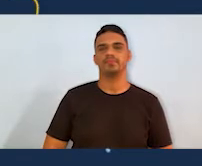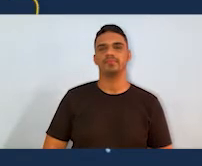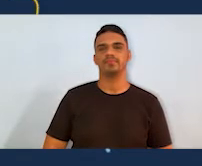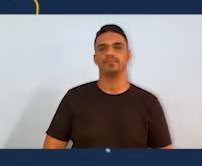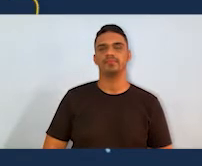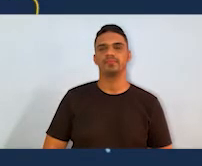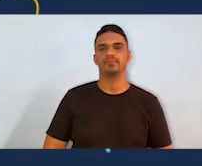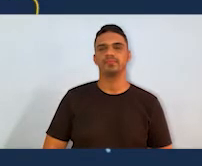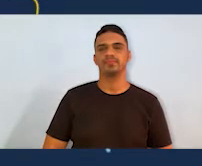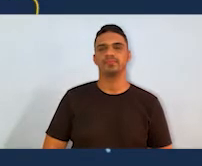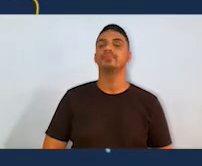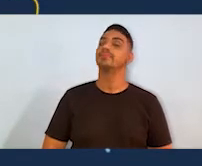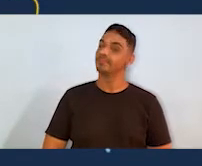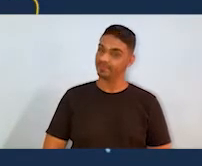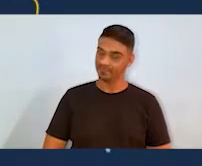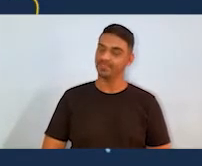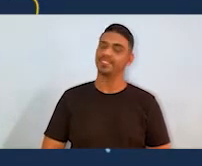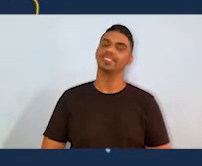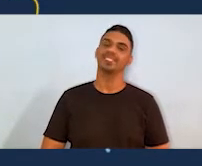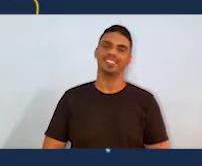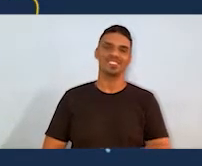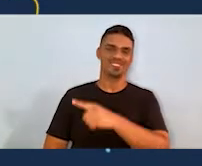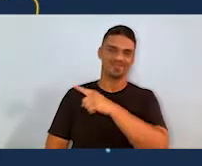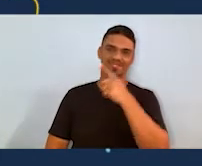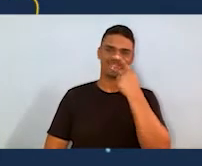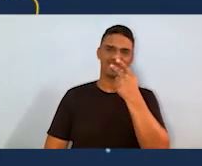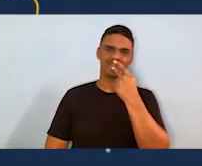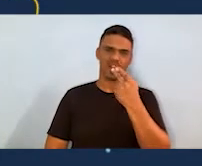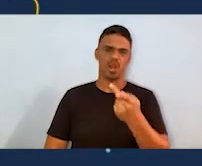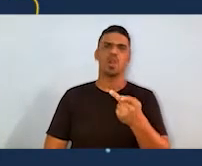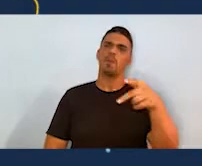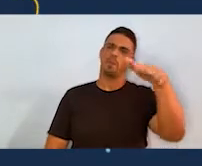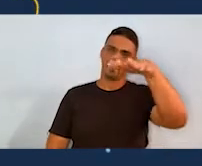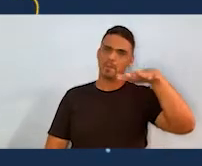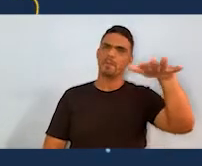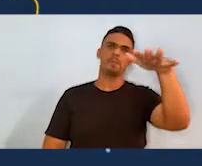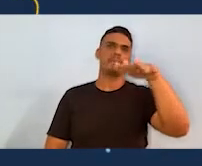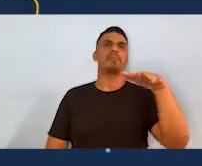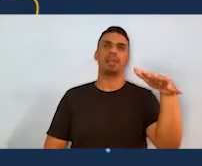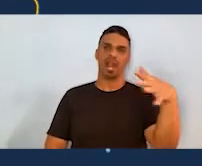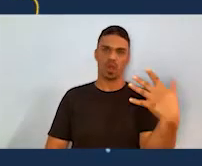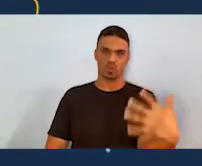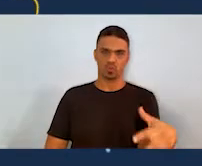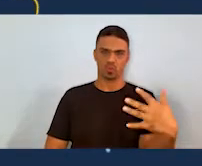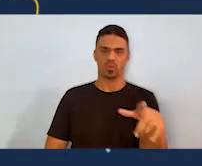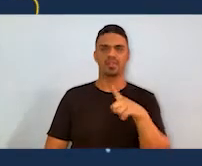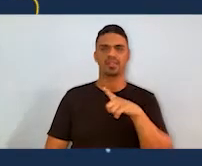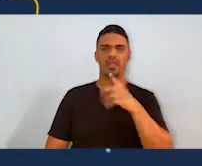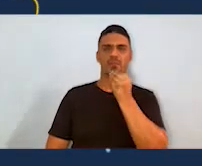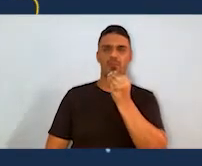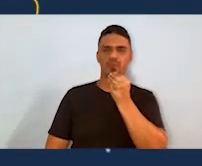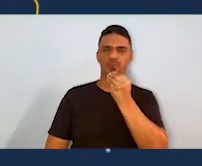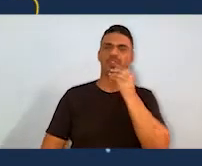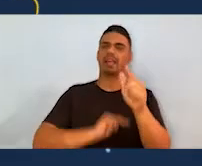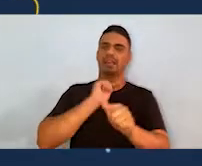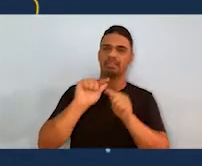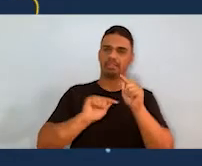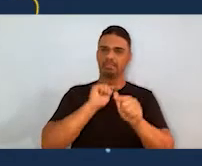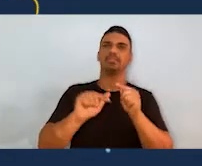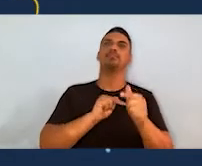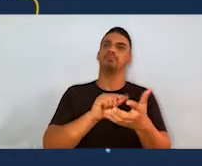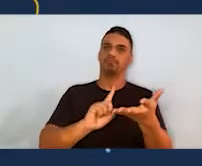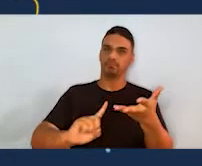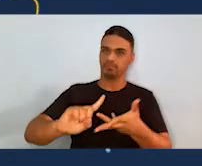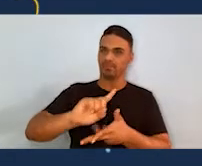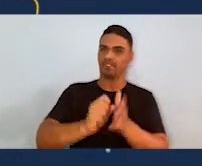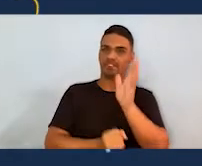Ah, sim, como o Beat Kingdom ali falou, o mercado é enorme e sim, tem bastante oportunidade,